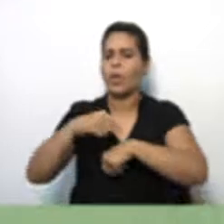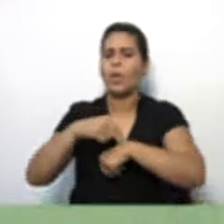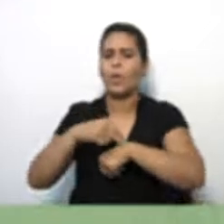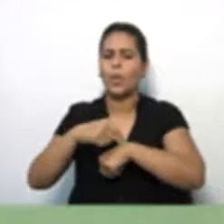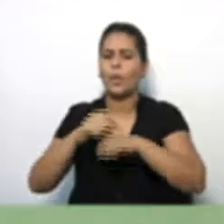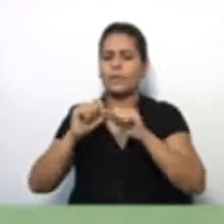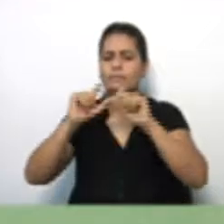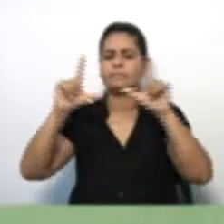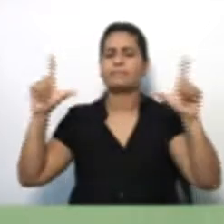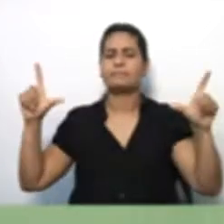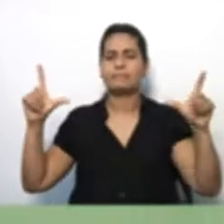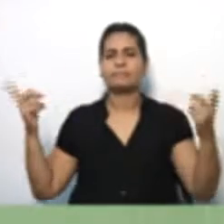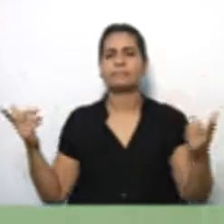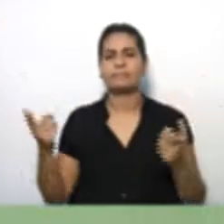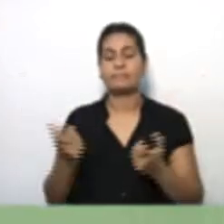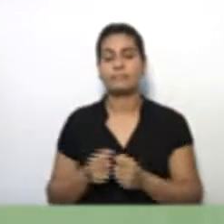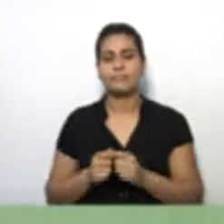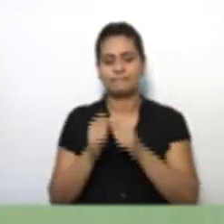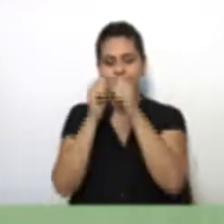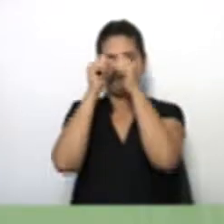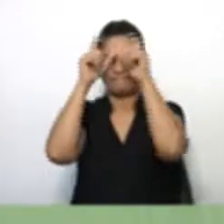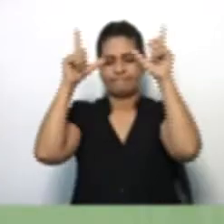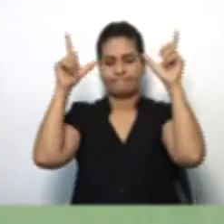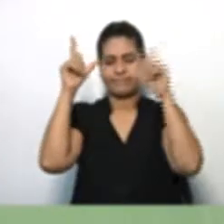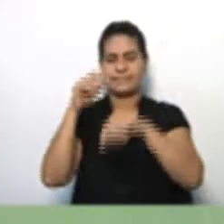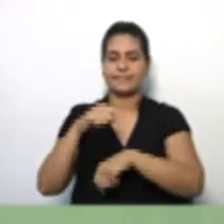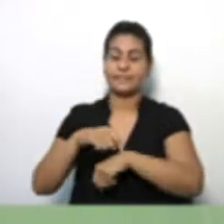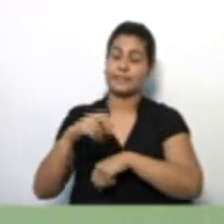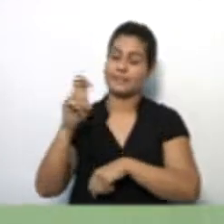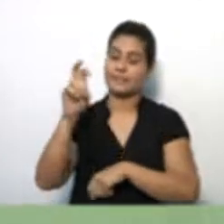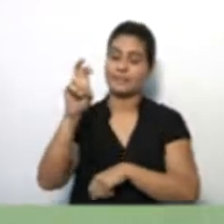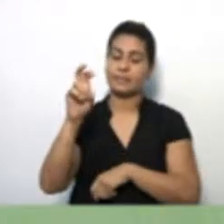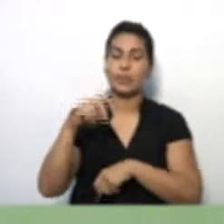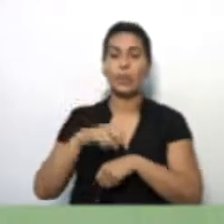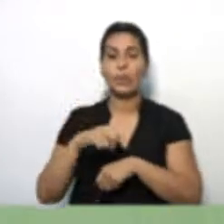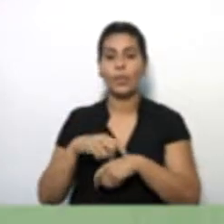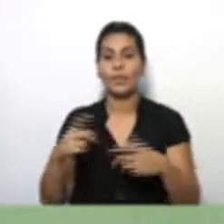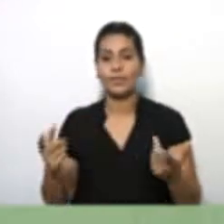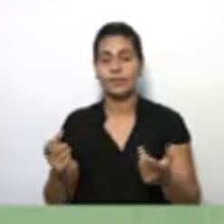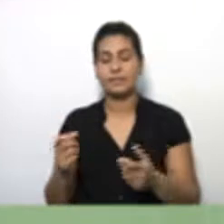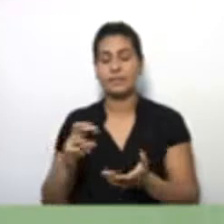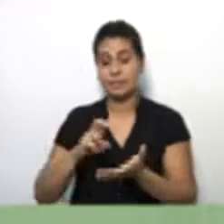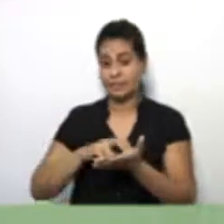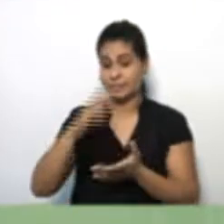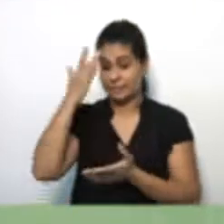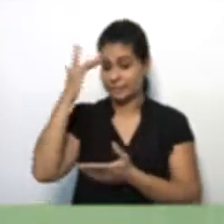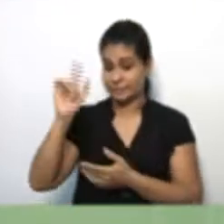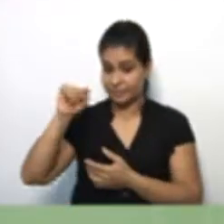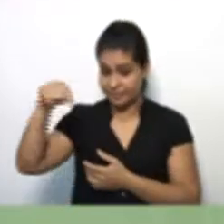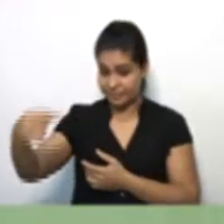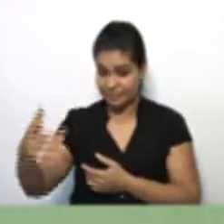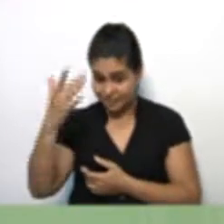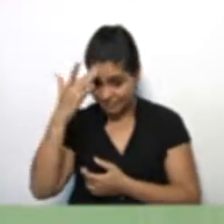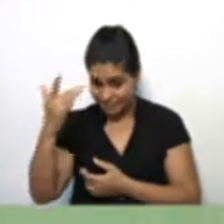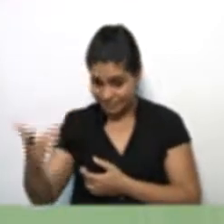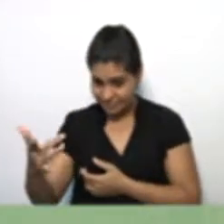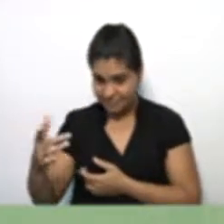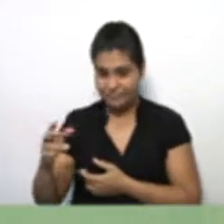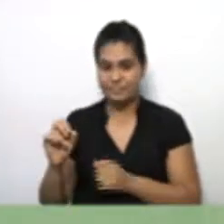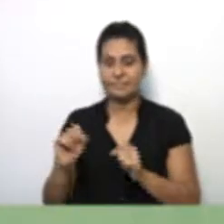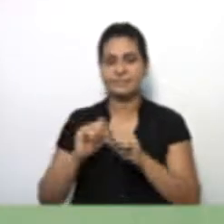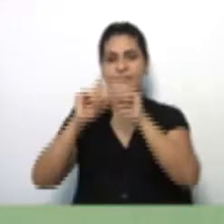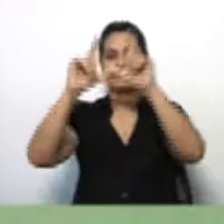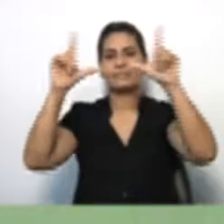vai acordar, né? Vou colocar aqui 5 horas. Que horas você vai acordar amanhã, tá bom?